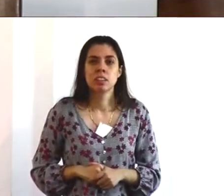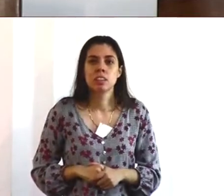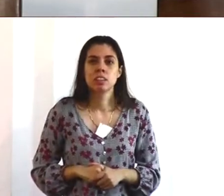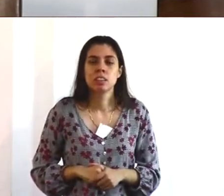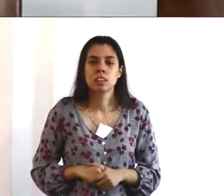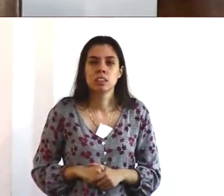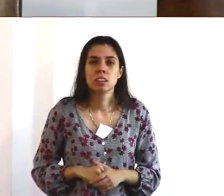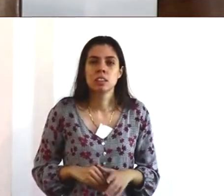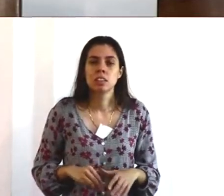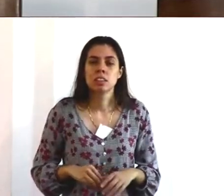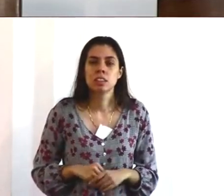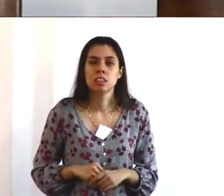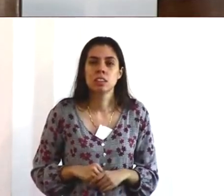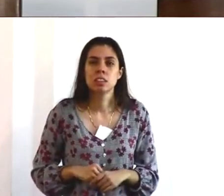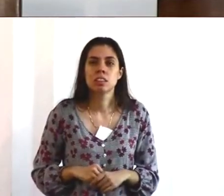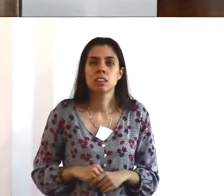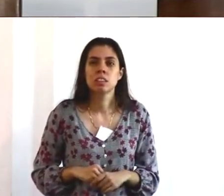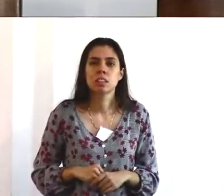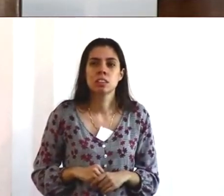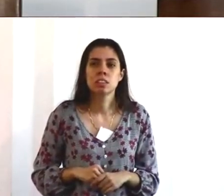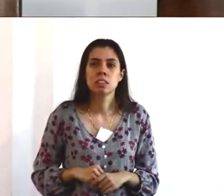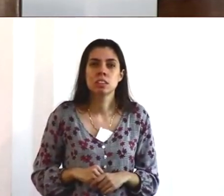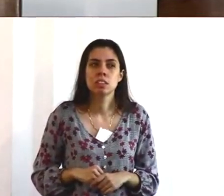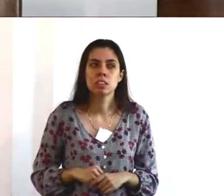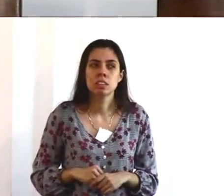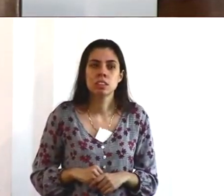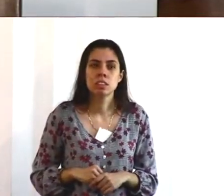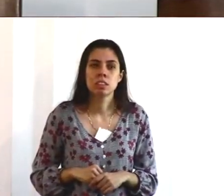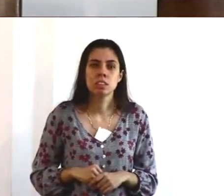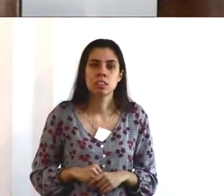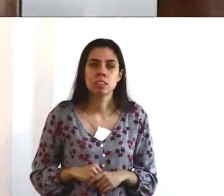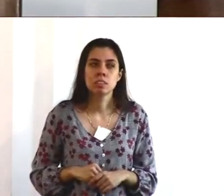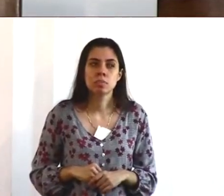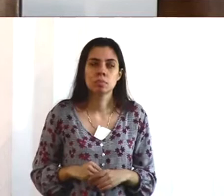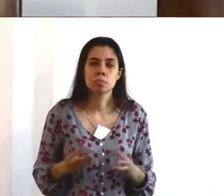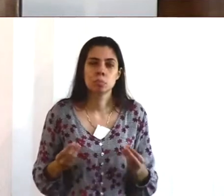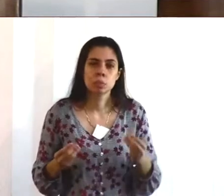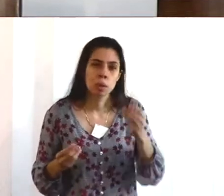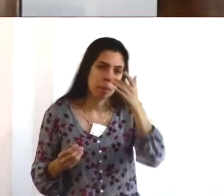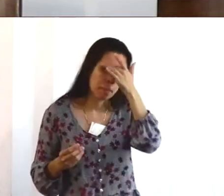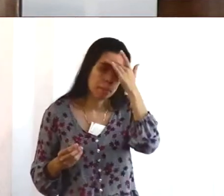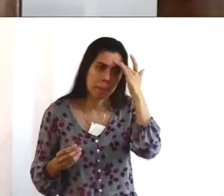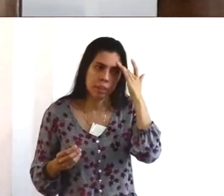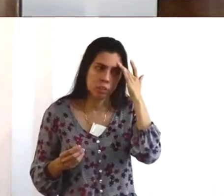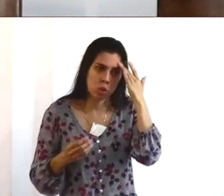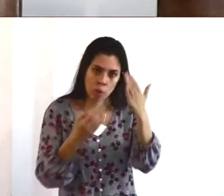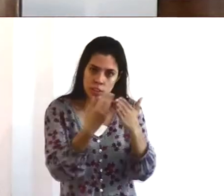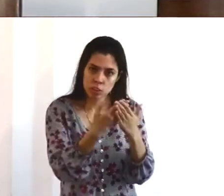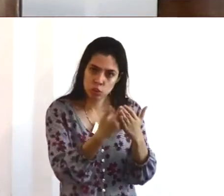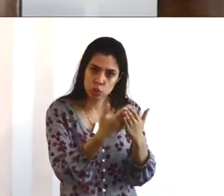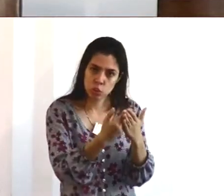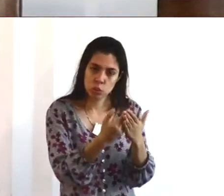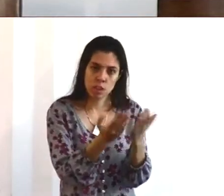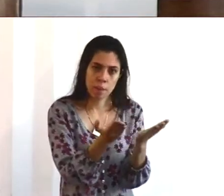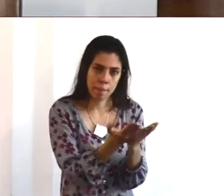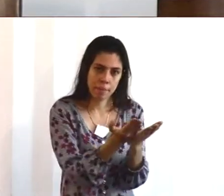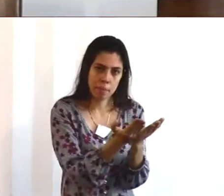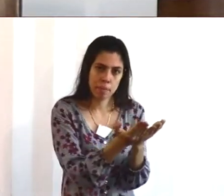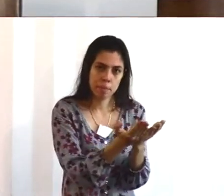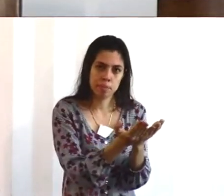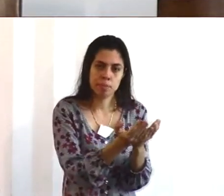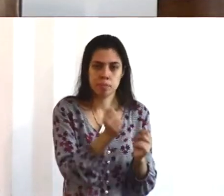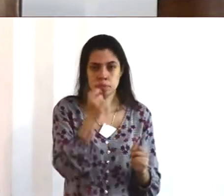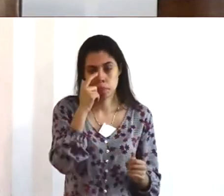grandes inimigos que levantaram contra o povo de Deus. Muitos estudiosos acham que o contexto